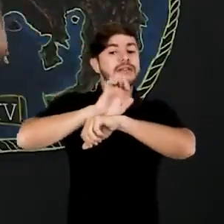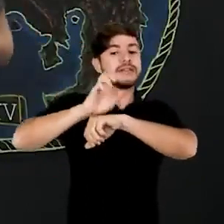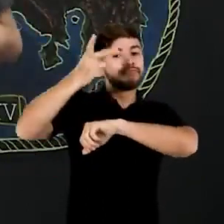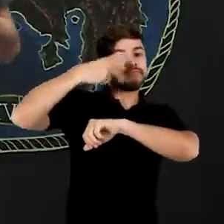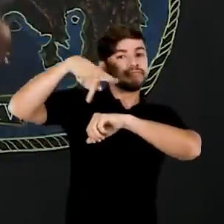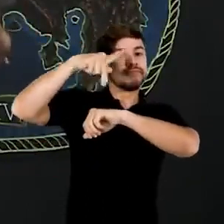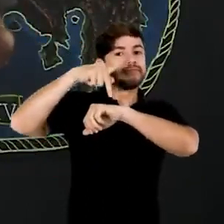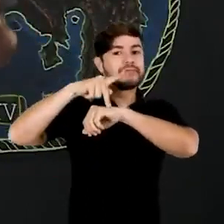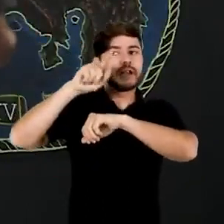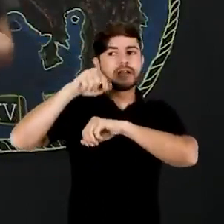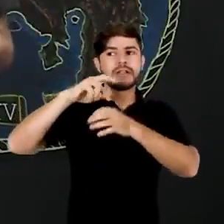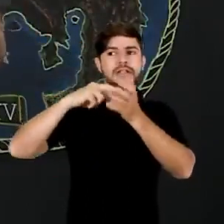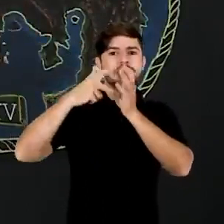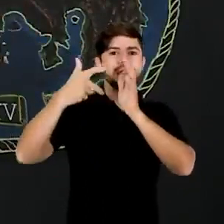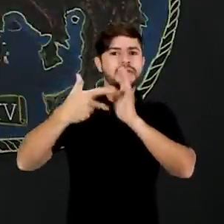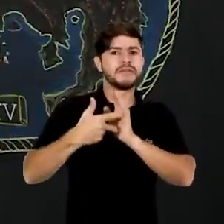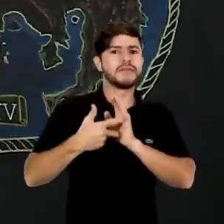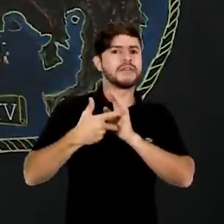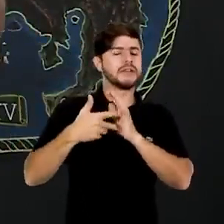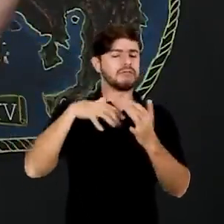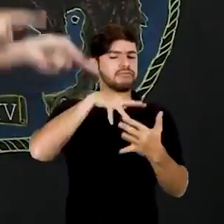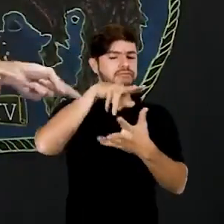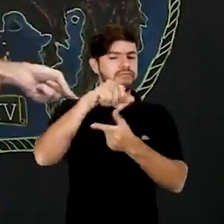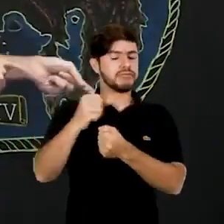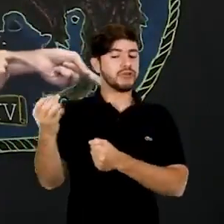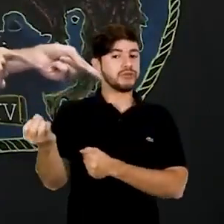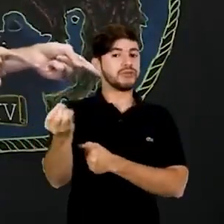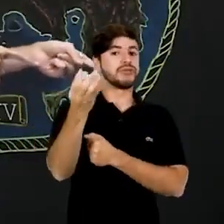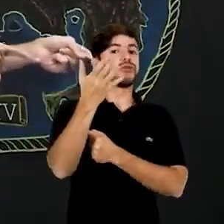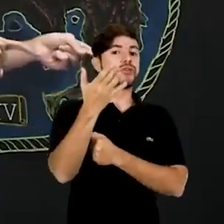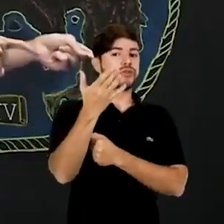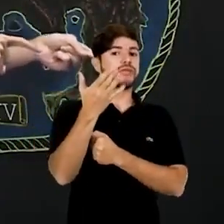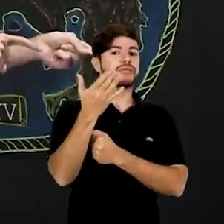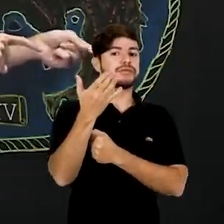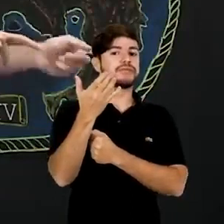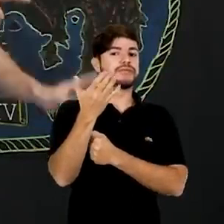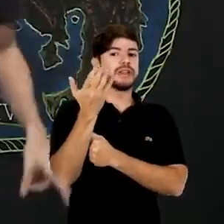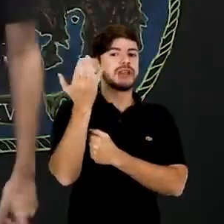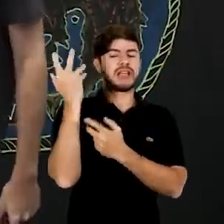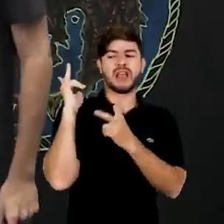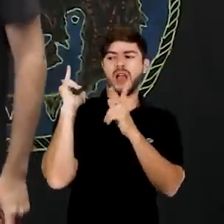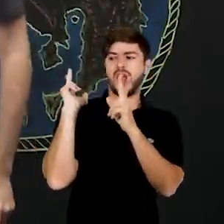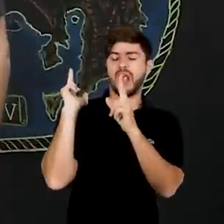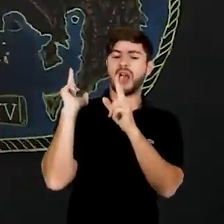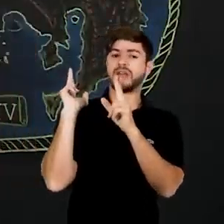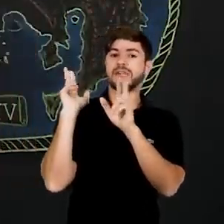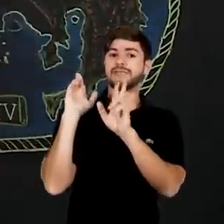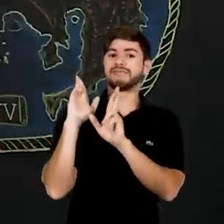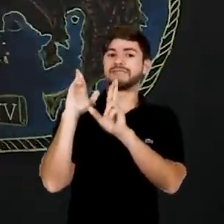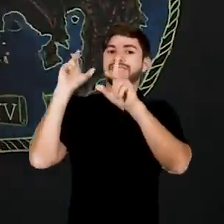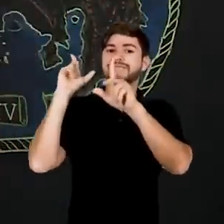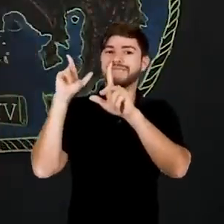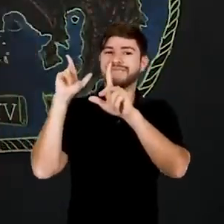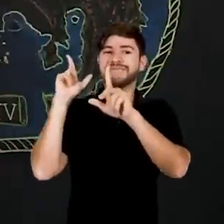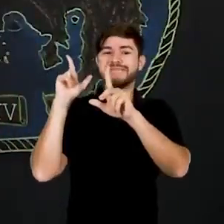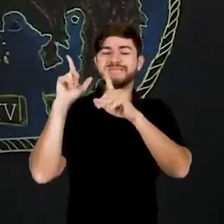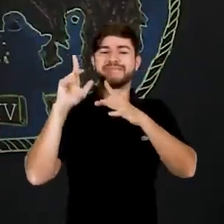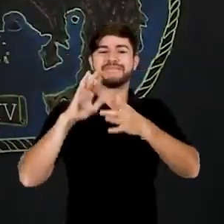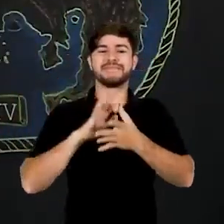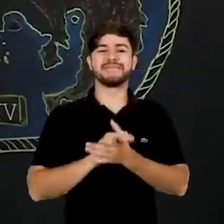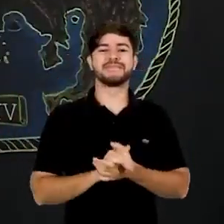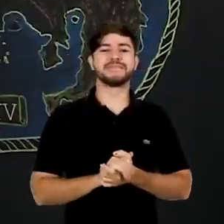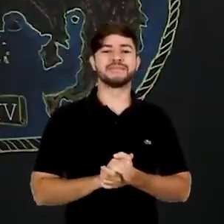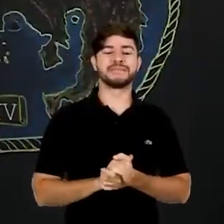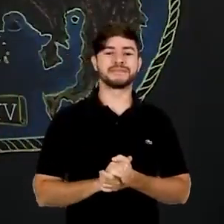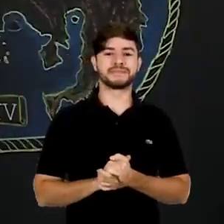que era o mundo moderno, tá? Feito numa oposição àquilo que tinha sido antes. De novo, a questão da